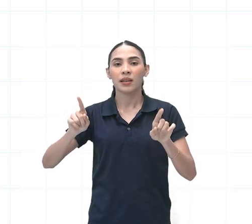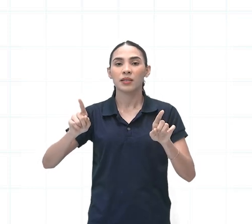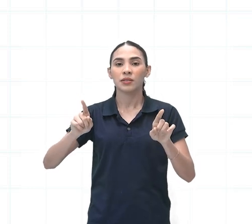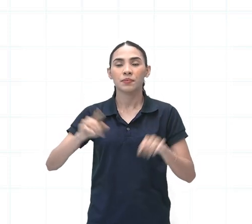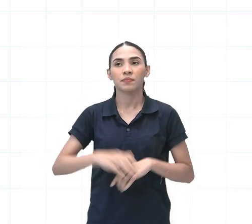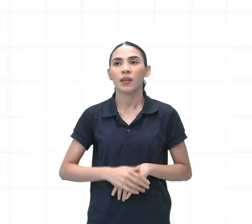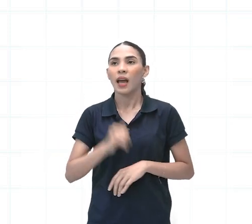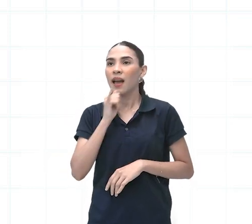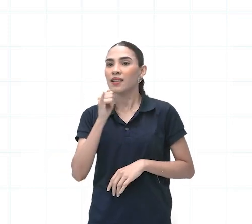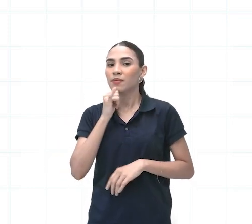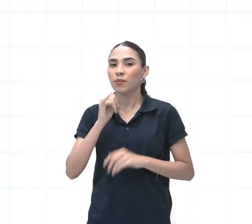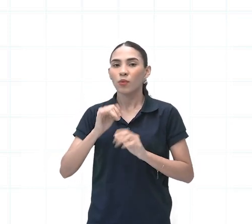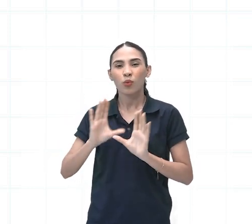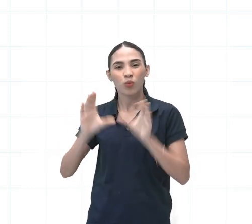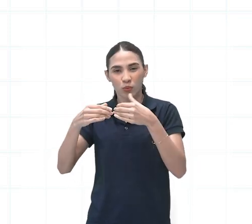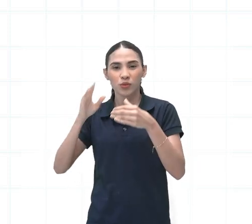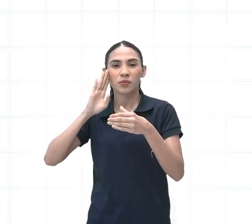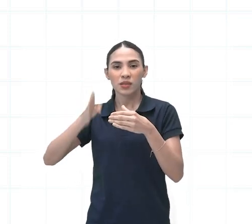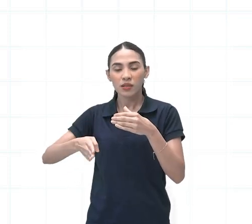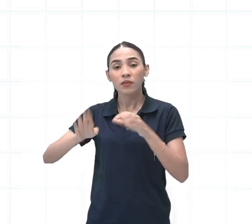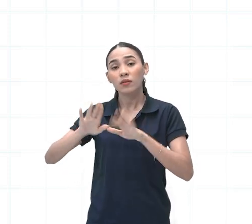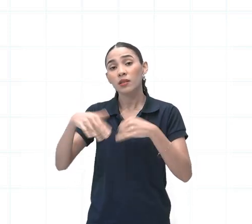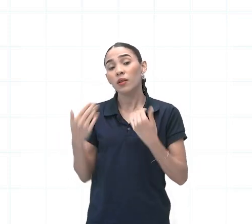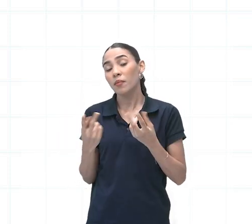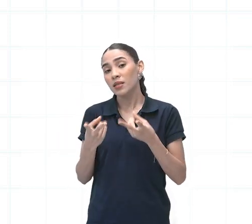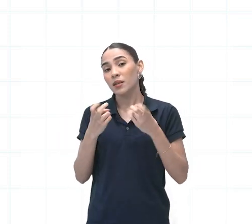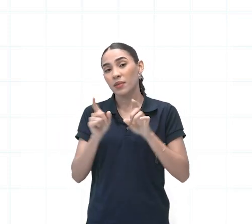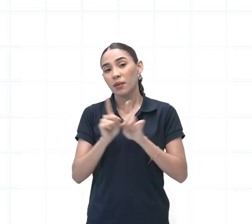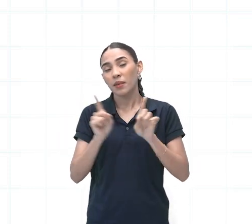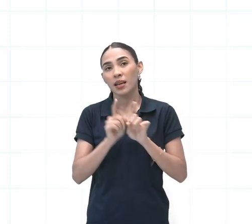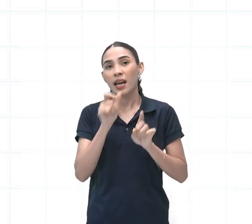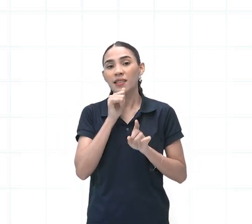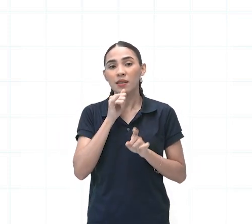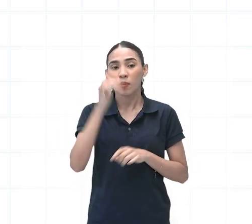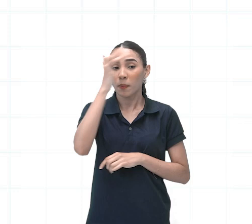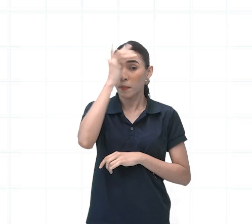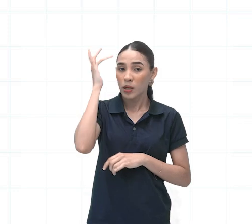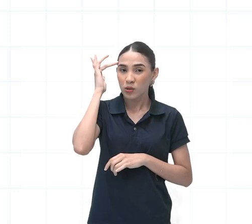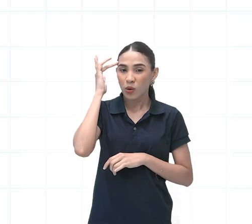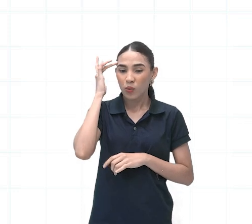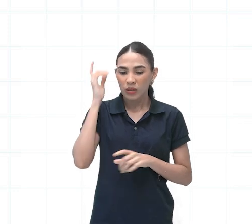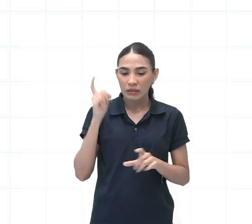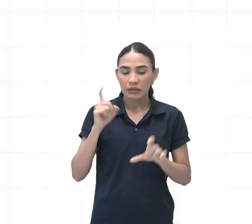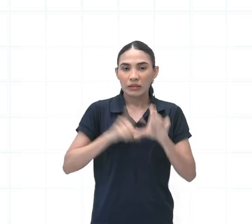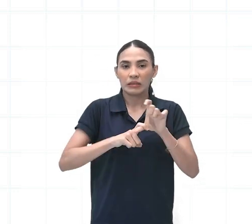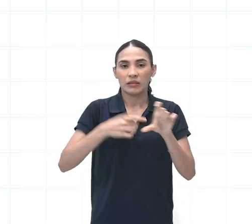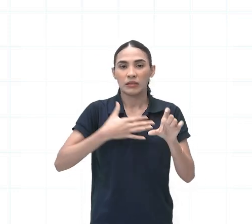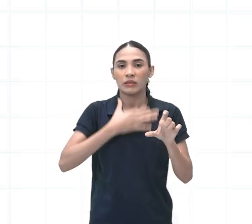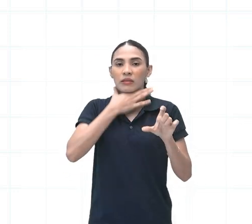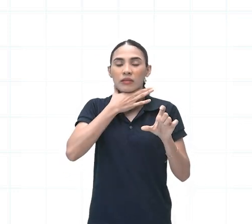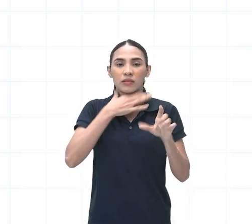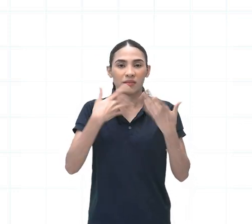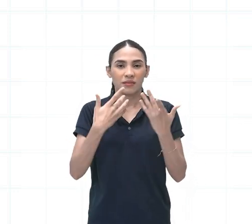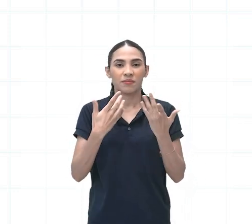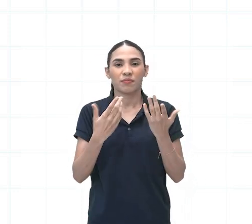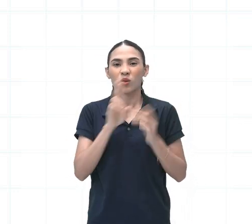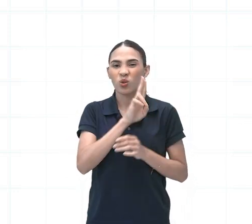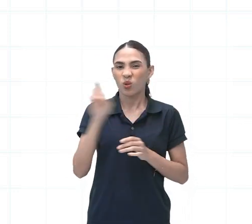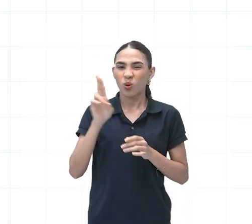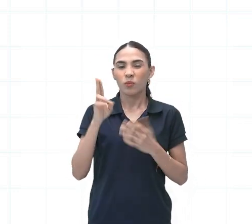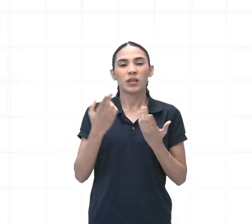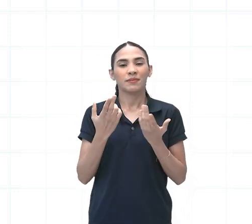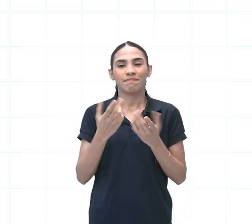parcela específica. Então, percebo que é voltada para pessoas endividadas com nome